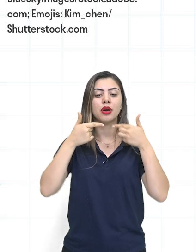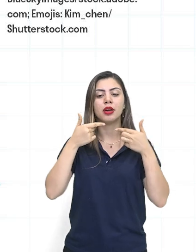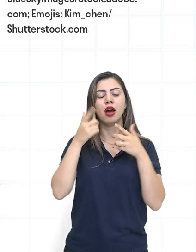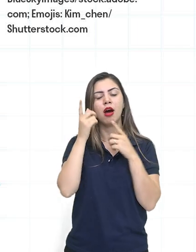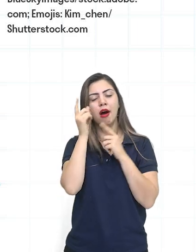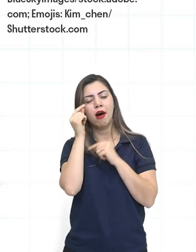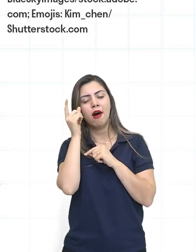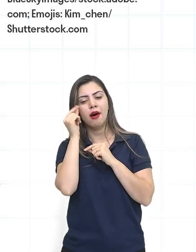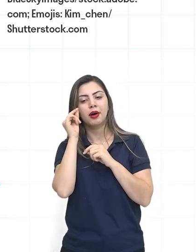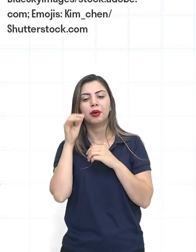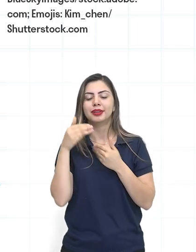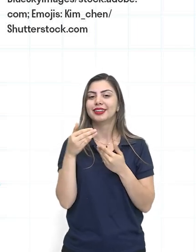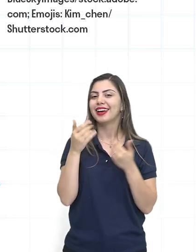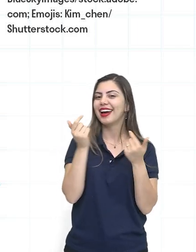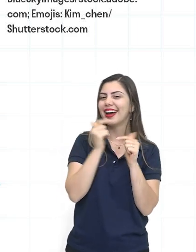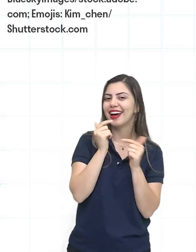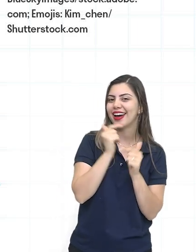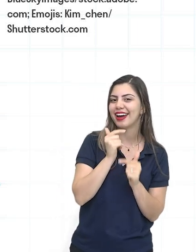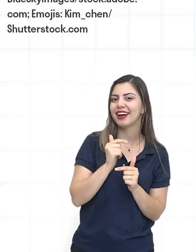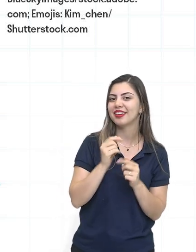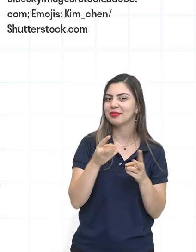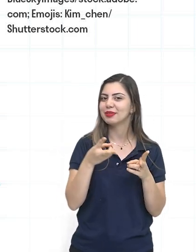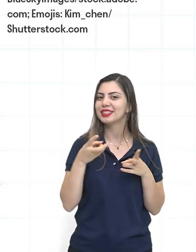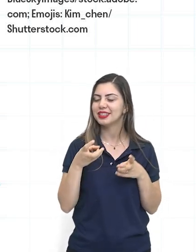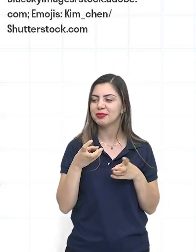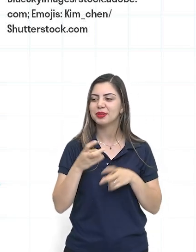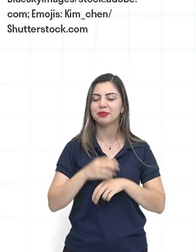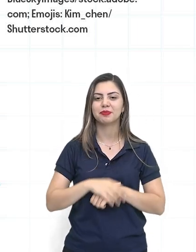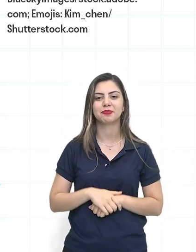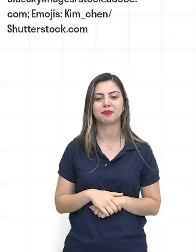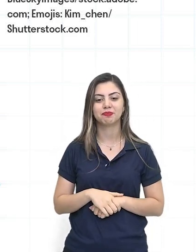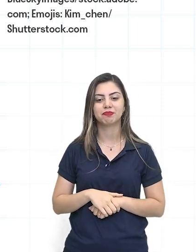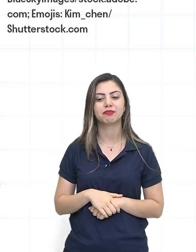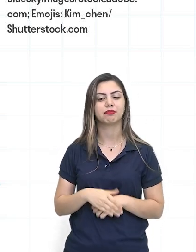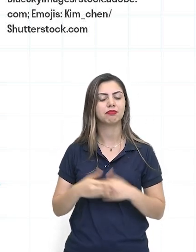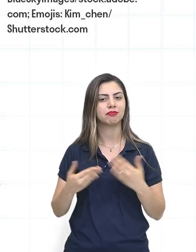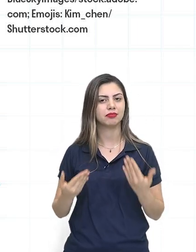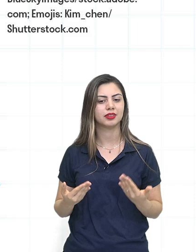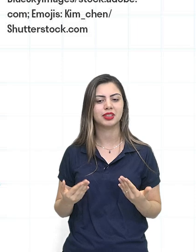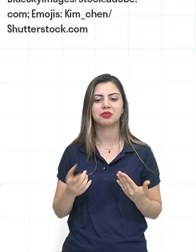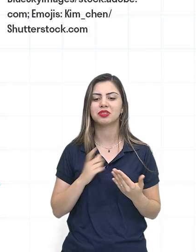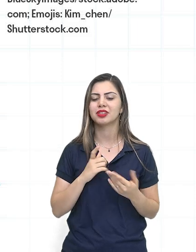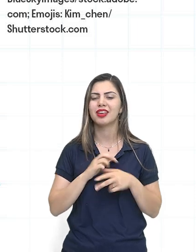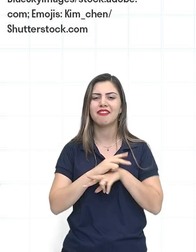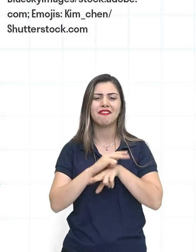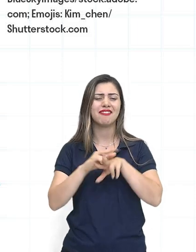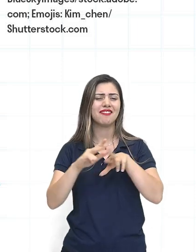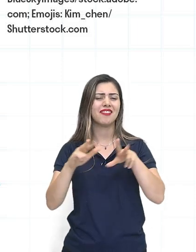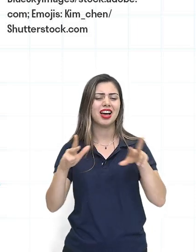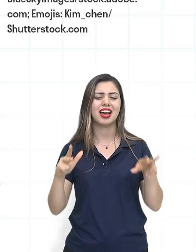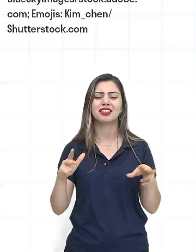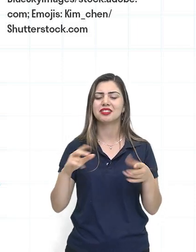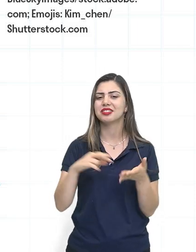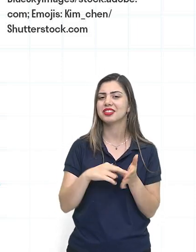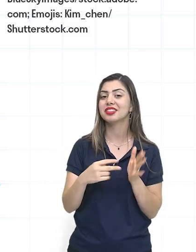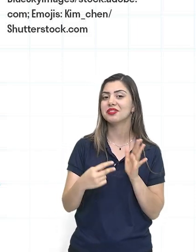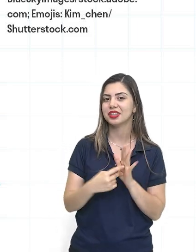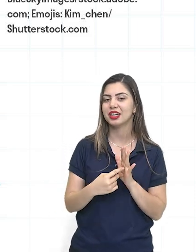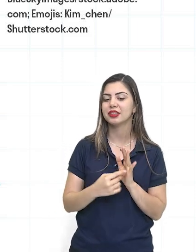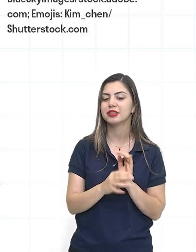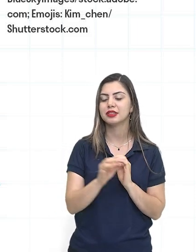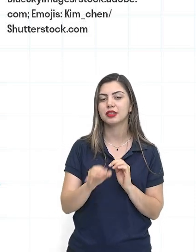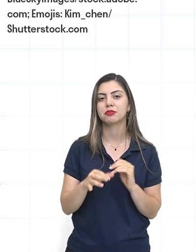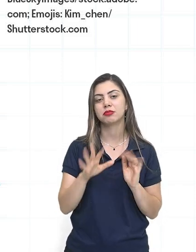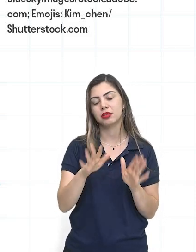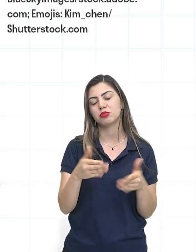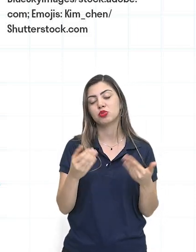dando gargalhada, né? E vários outros sentimentos, né, que vão estar representados. Isso aqui eu